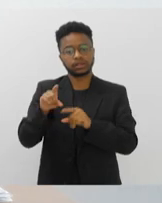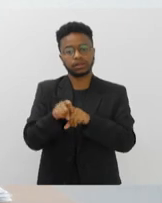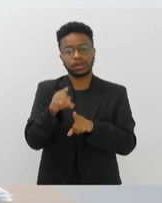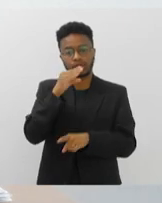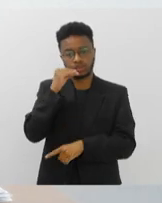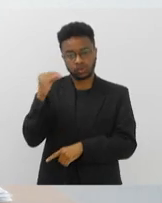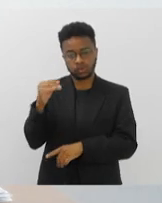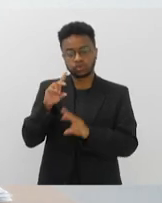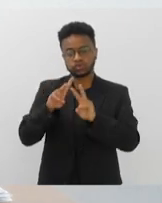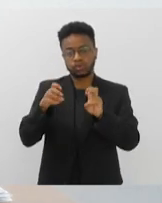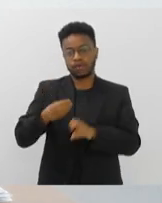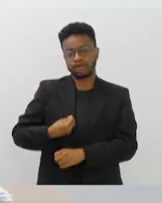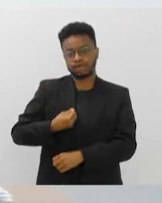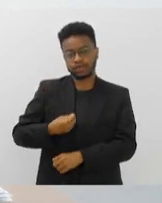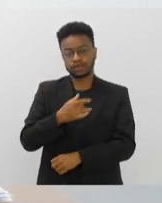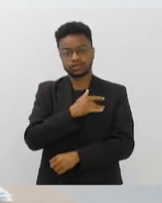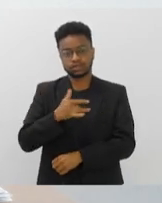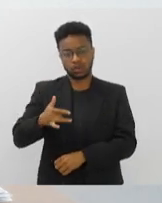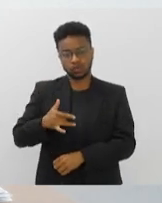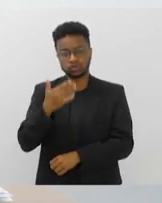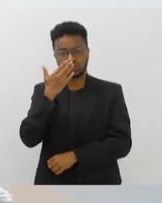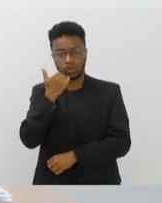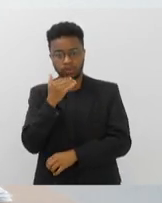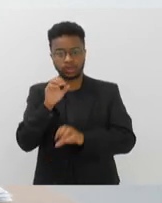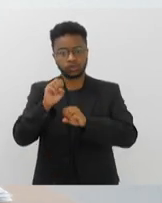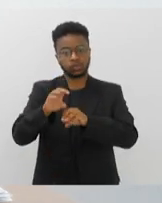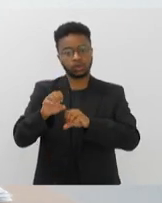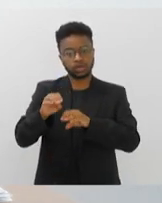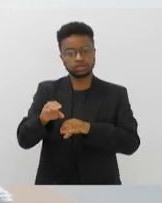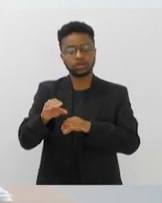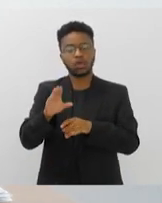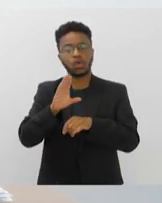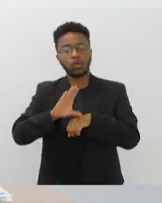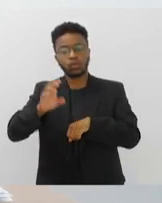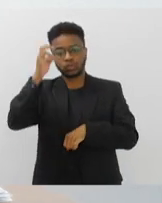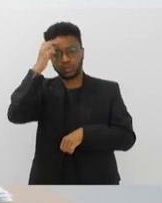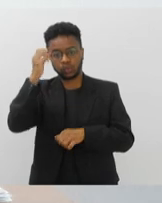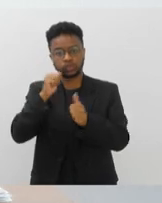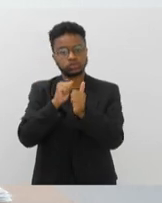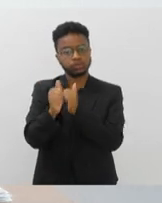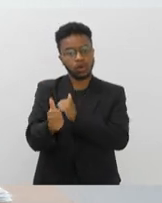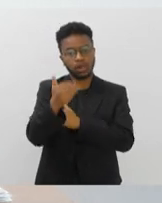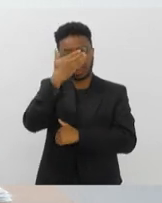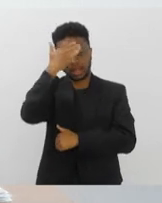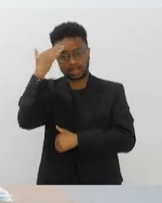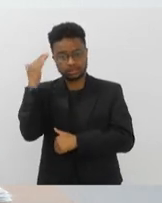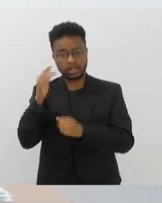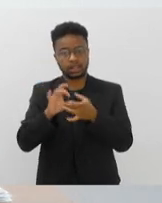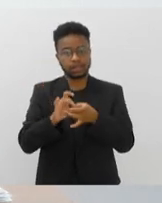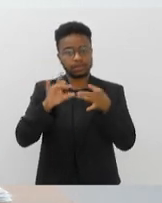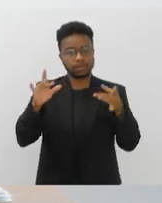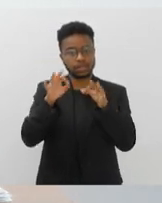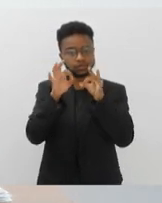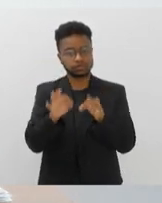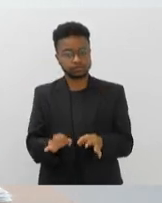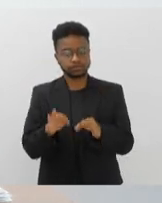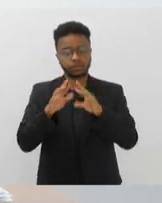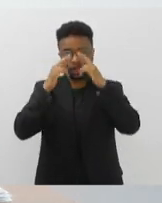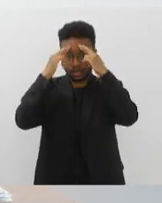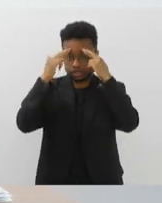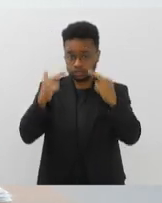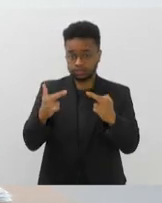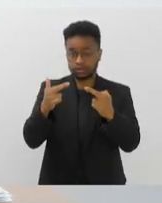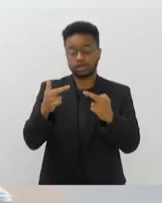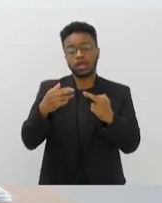direitos referent à vida à saúde à alimentação à educação a cultura ao Esporte ao lazer à Liberdade à dignidade ao respeito a